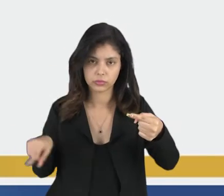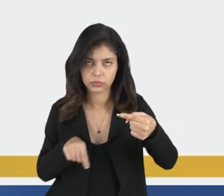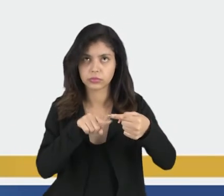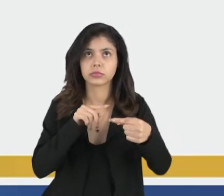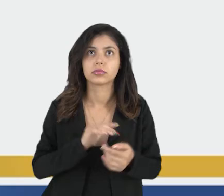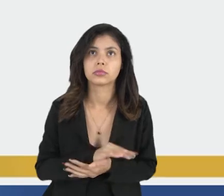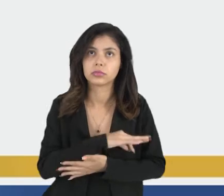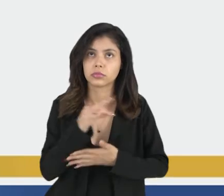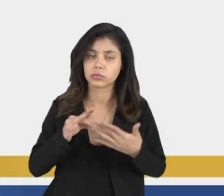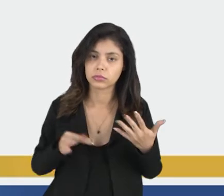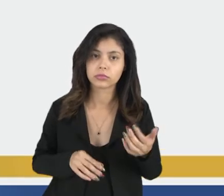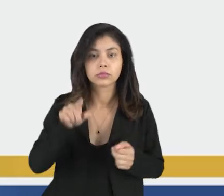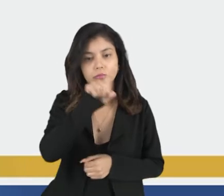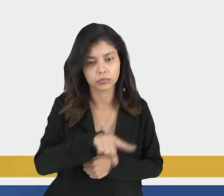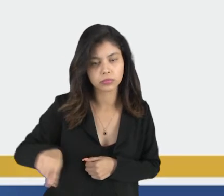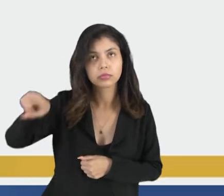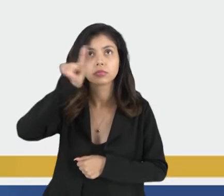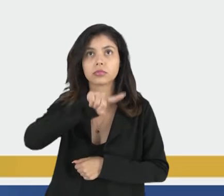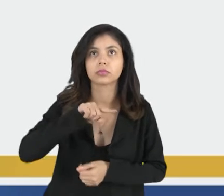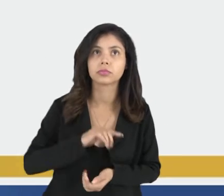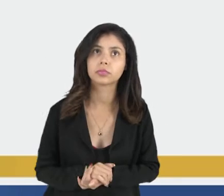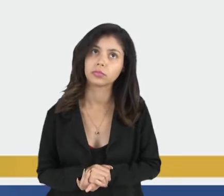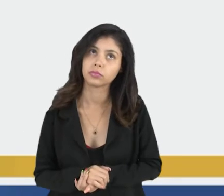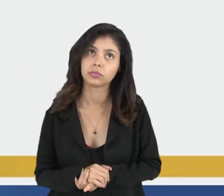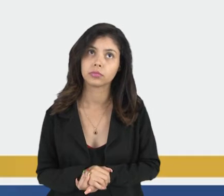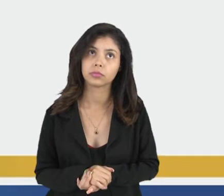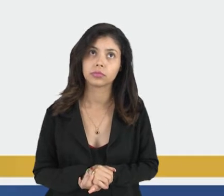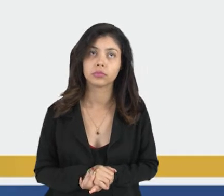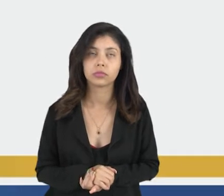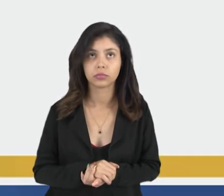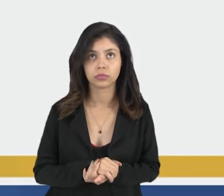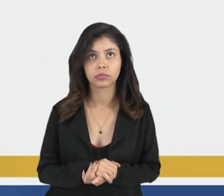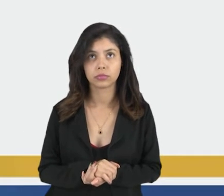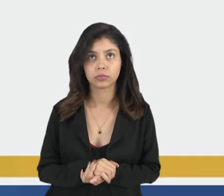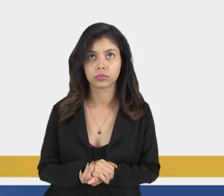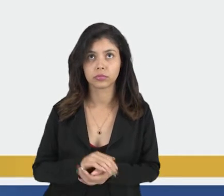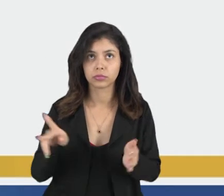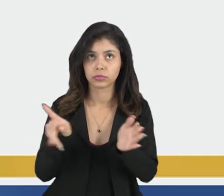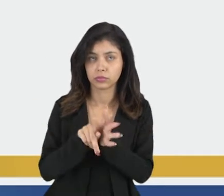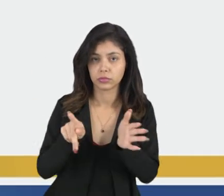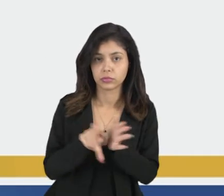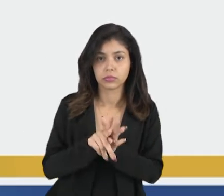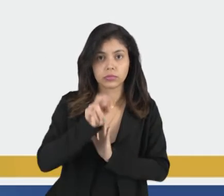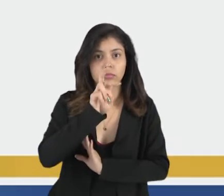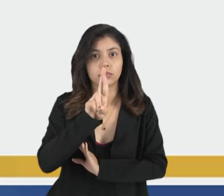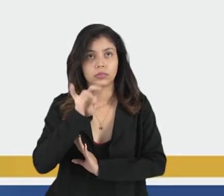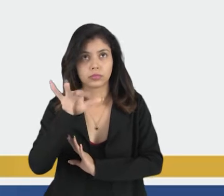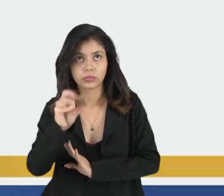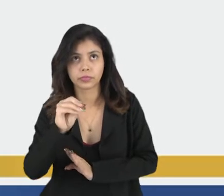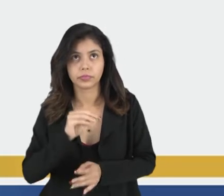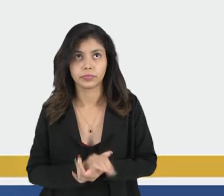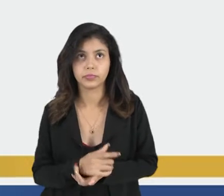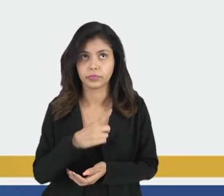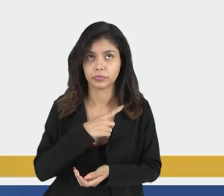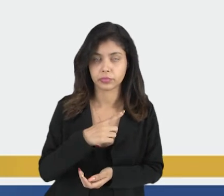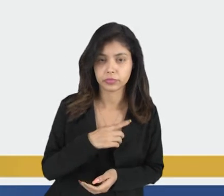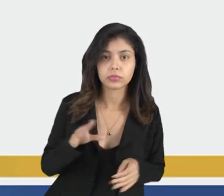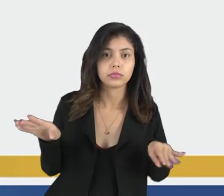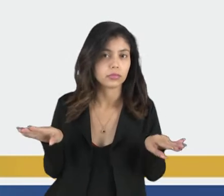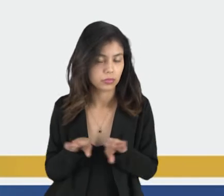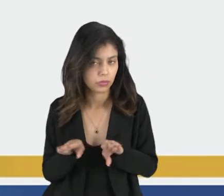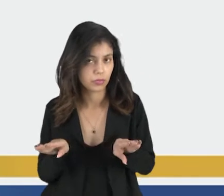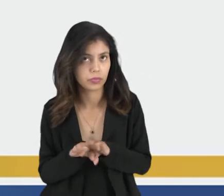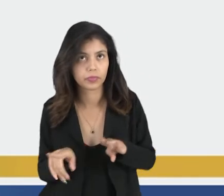os elementos do círculo coincidem com os elementos da circunferência. Isto é, ele